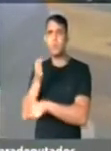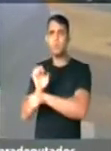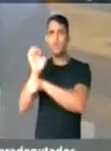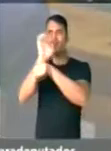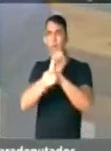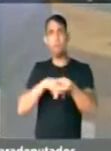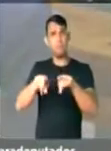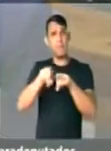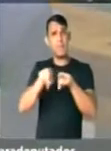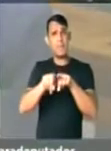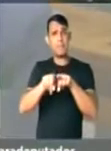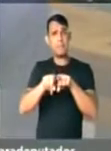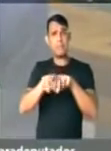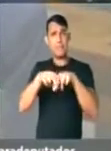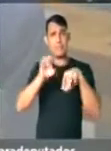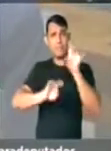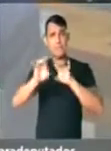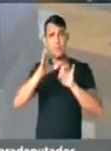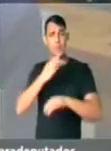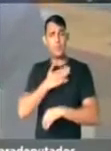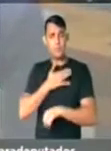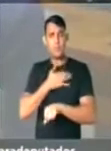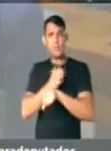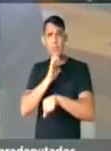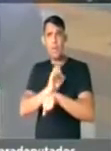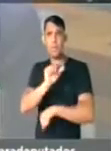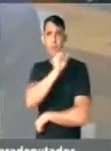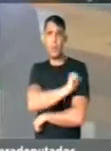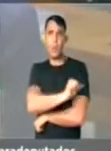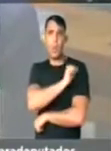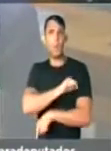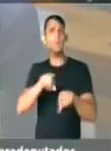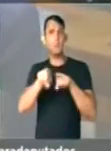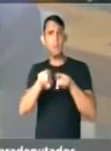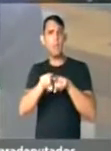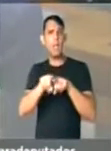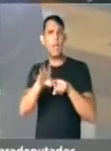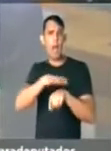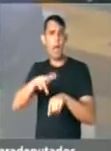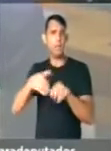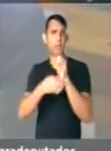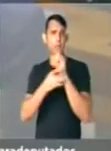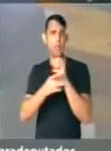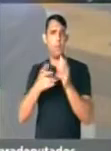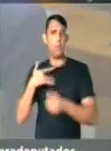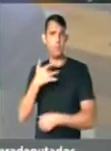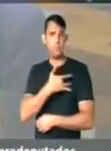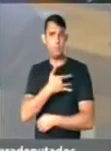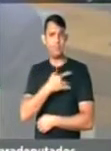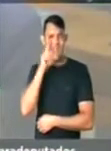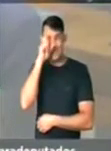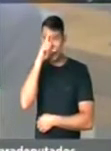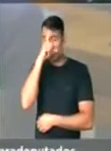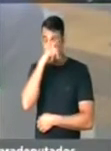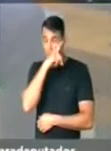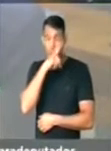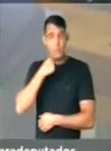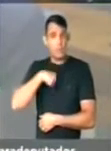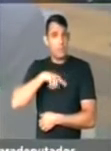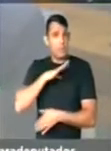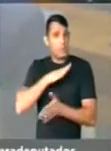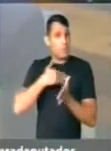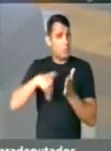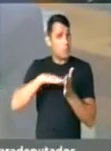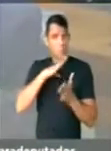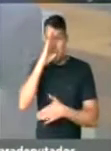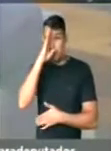estados, em particular do meu estado, o Rio de Janeiro, que vive uma situação calamitosa em todas